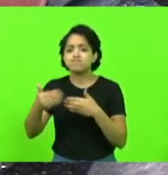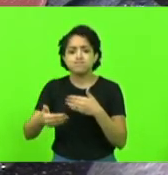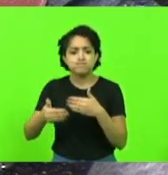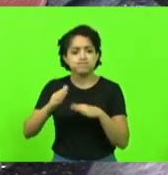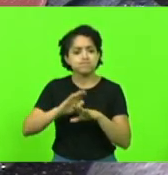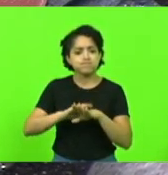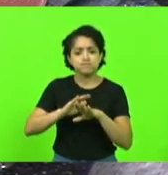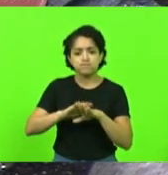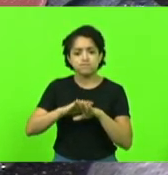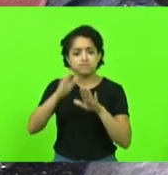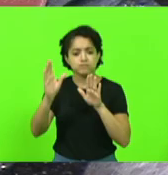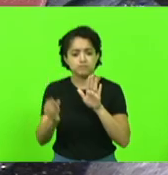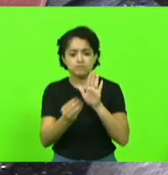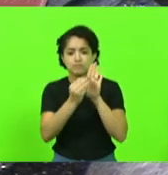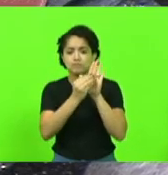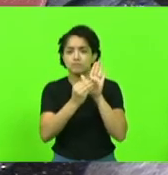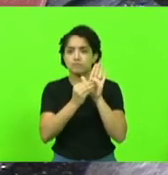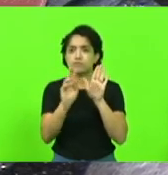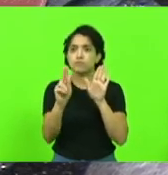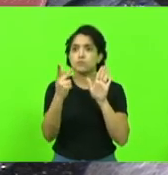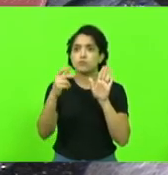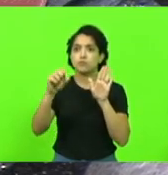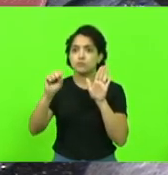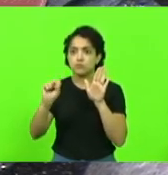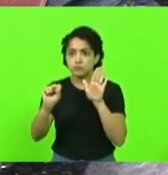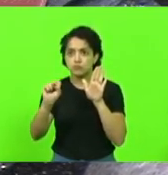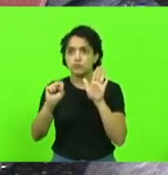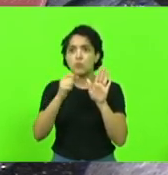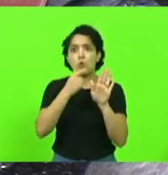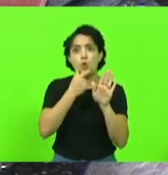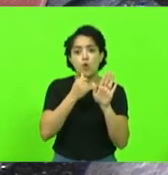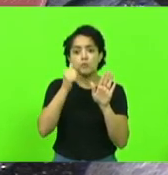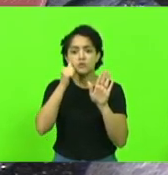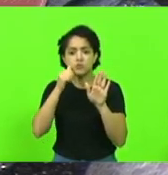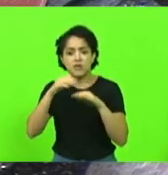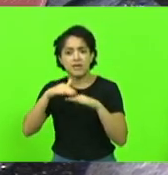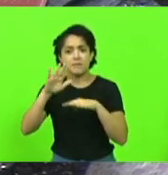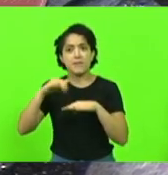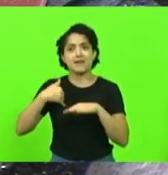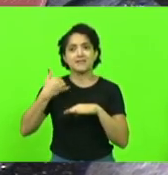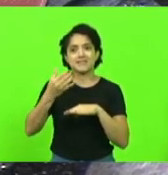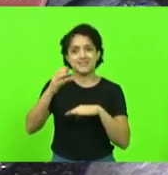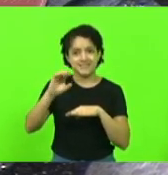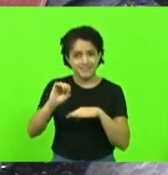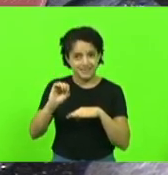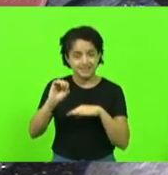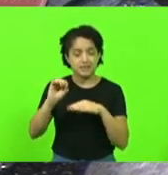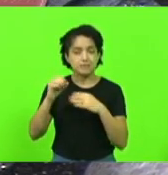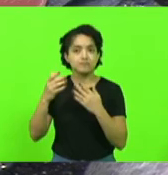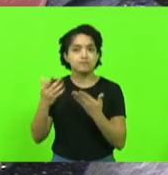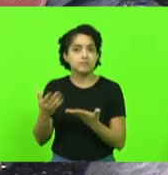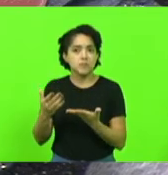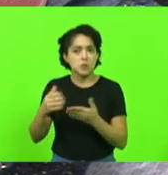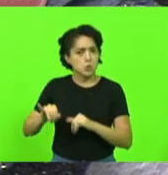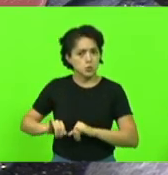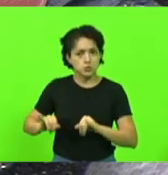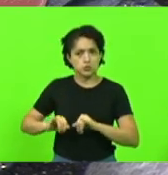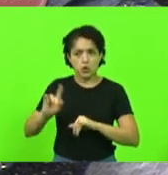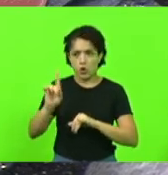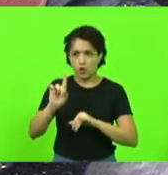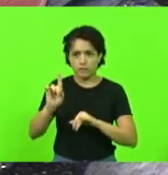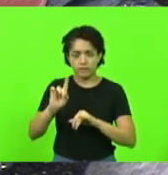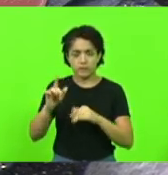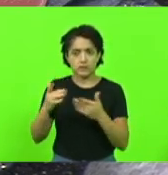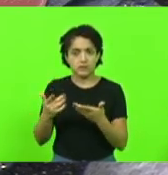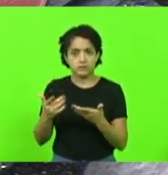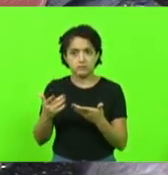que não incluir os homossexuais, os homens ou mulheres com mais de 60 anos? Não é possível sofrerem violência homens com